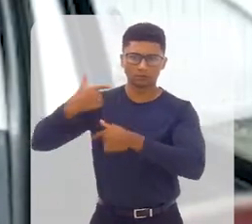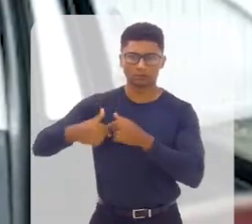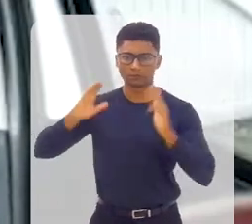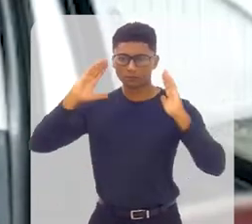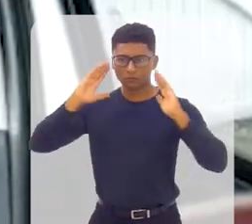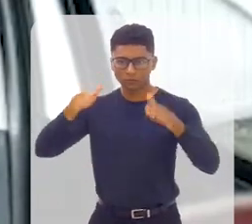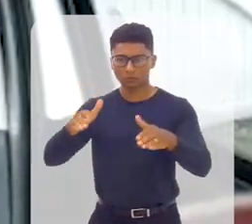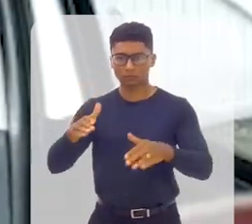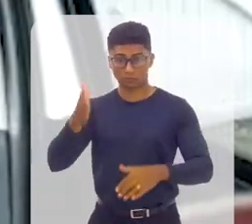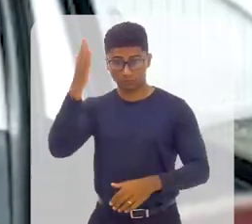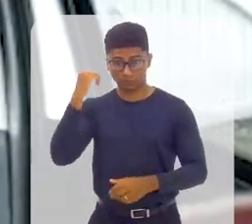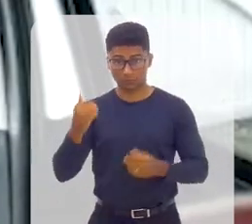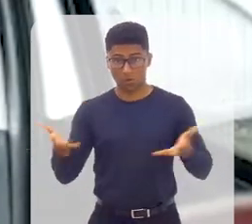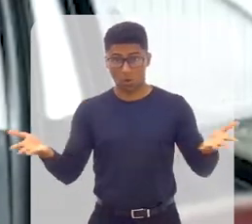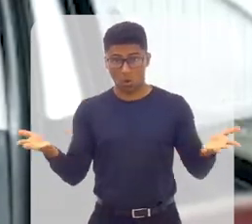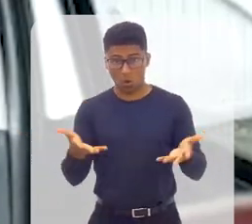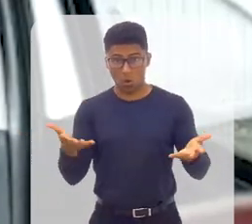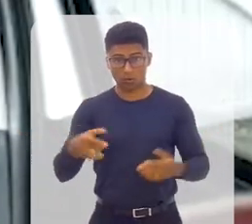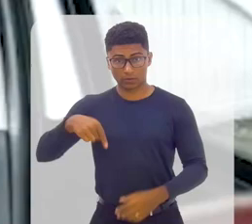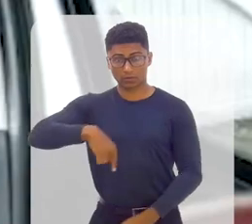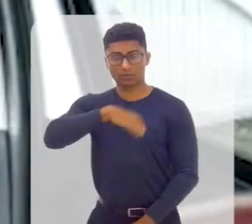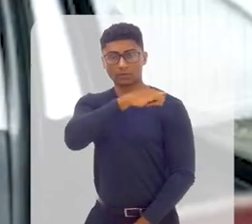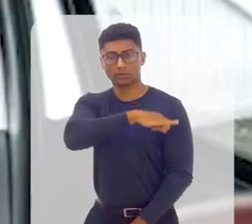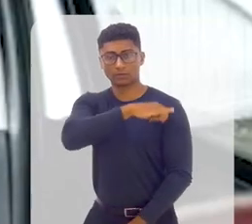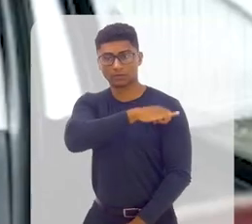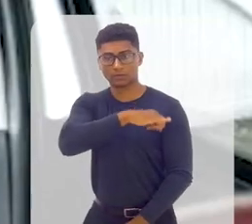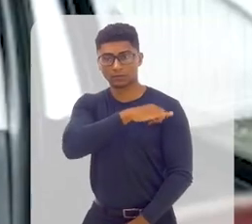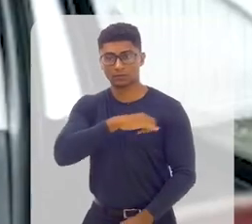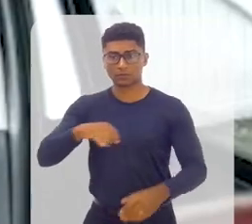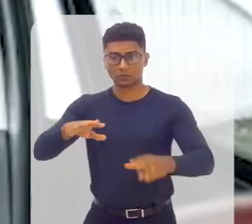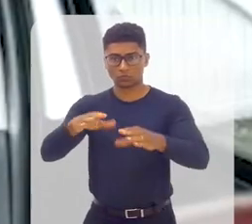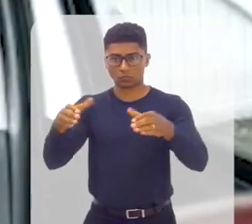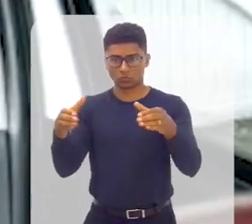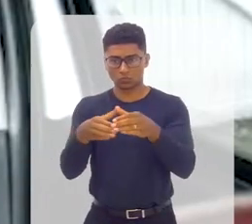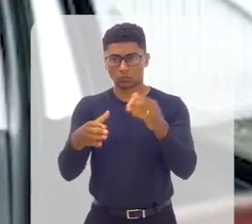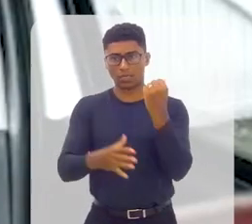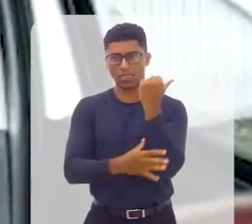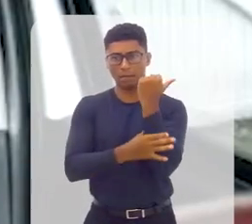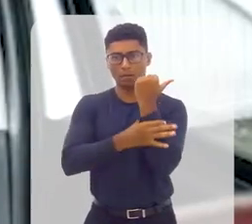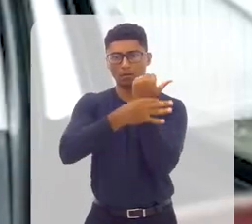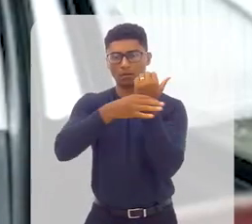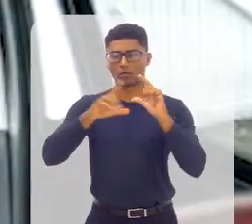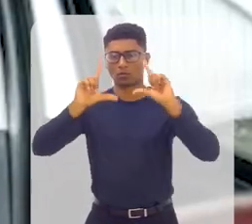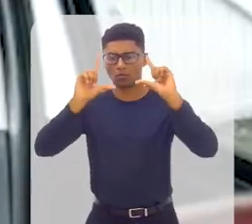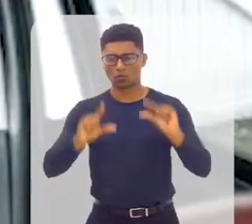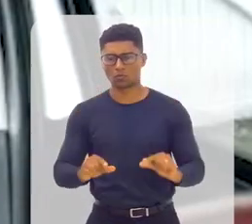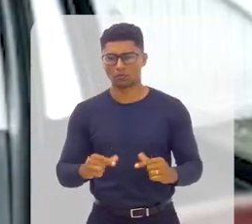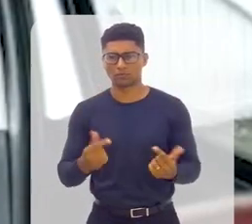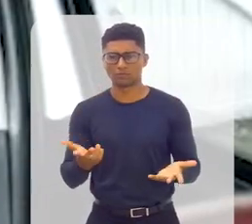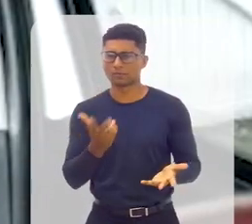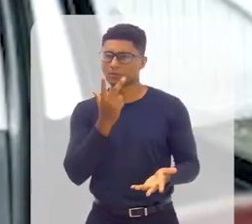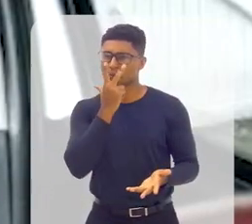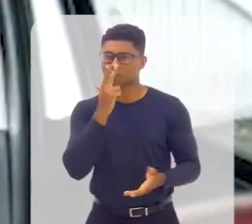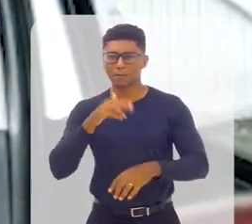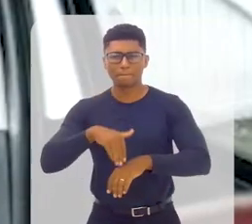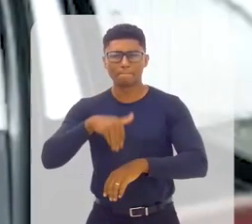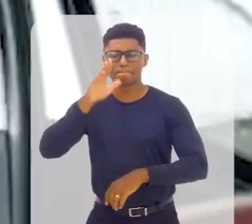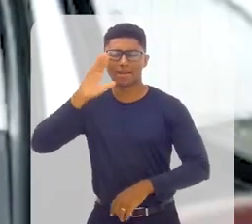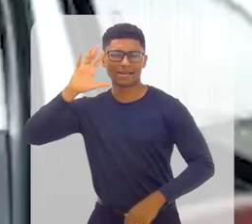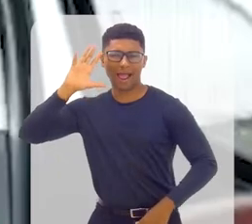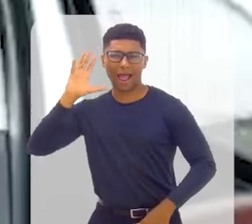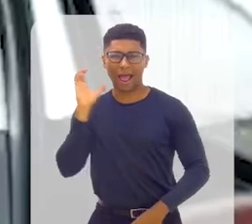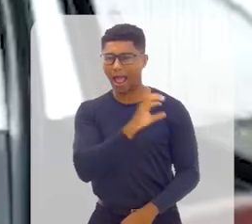você sabe que hoje a Junta do Estado do Rio de Janeiro, por essa razão da desburocratização, ela se tornou uma das juntas, se não a mais